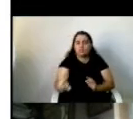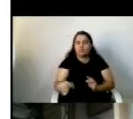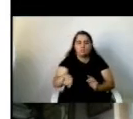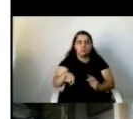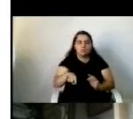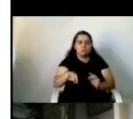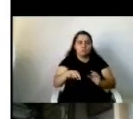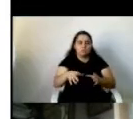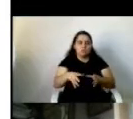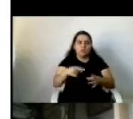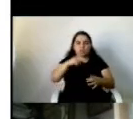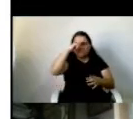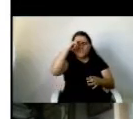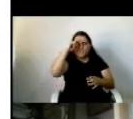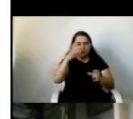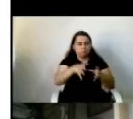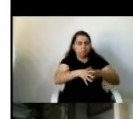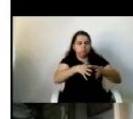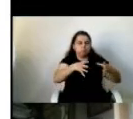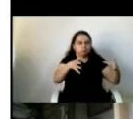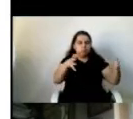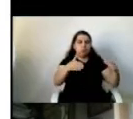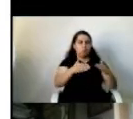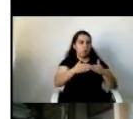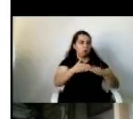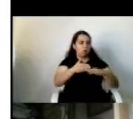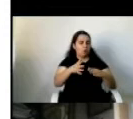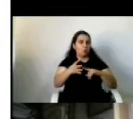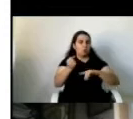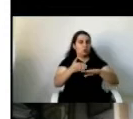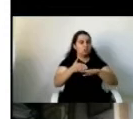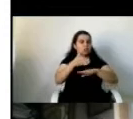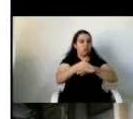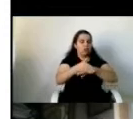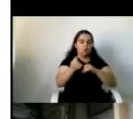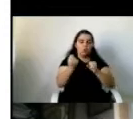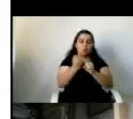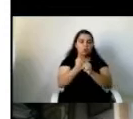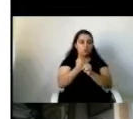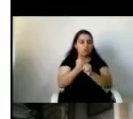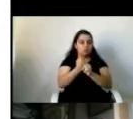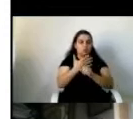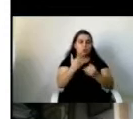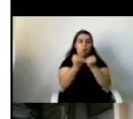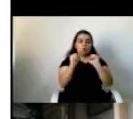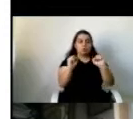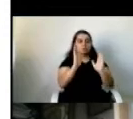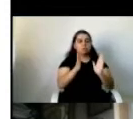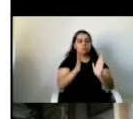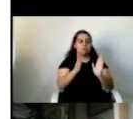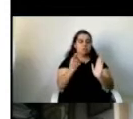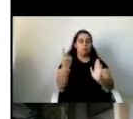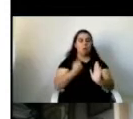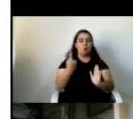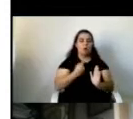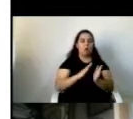enormes, enormes dificuldades em poder aceder a um serviço autonomamente. Se não levarem o intérprete,